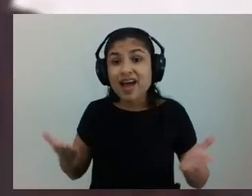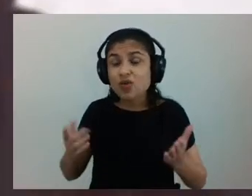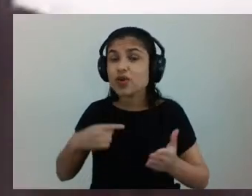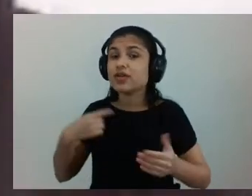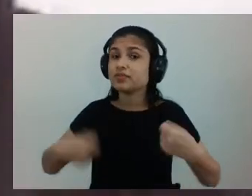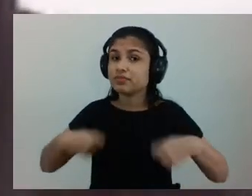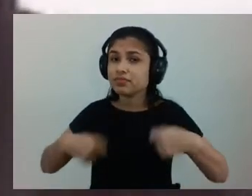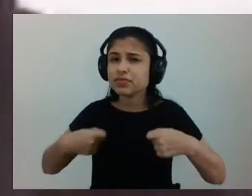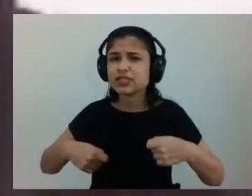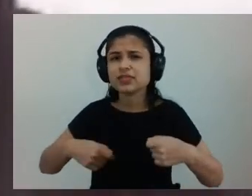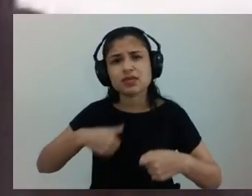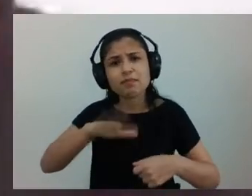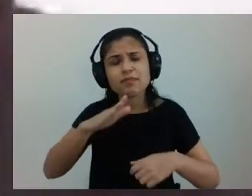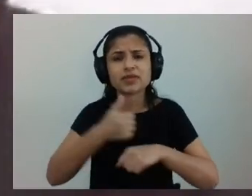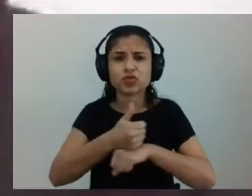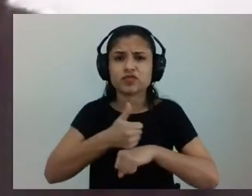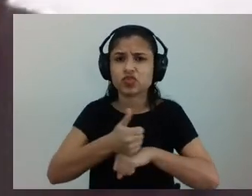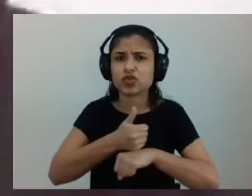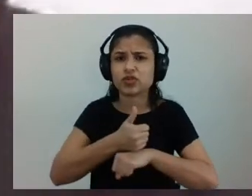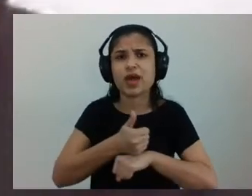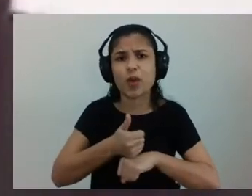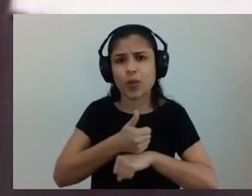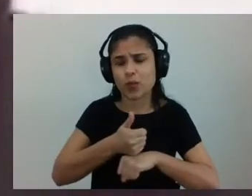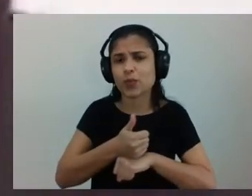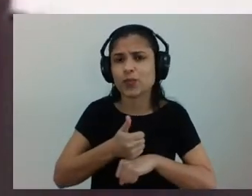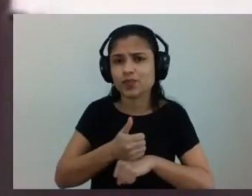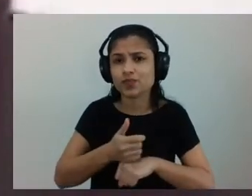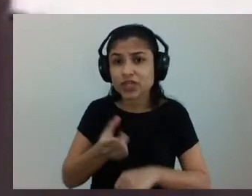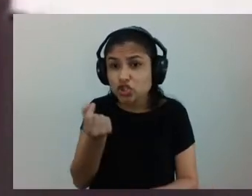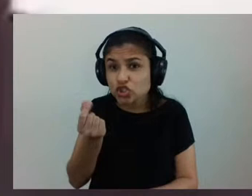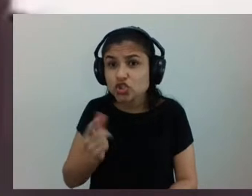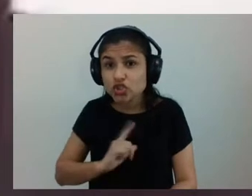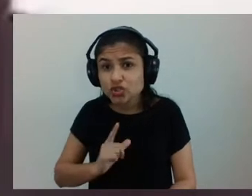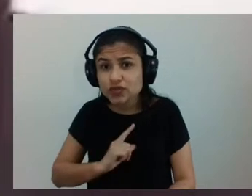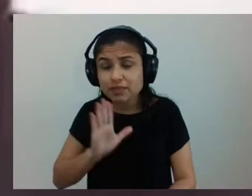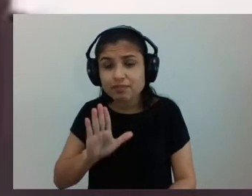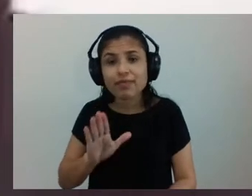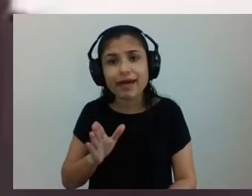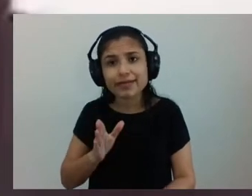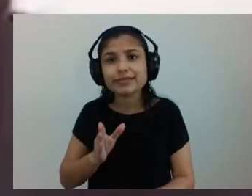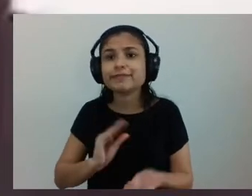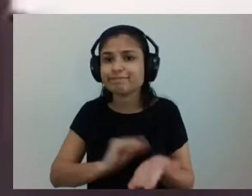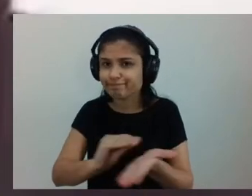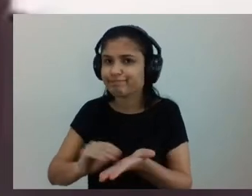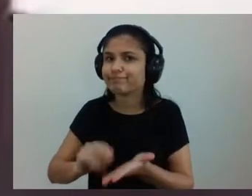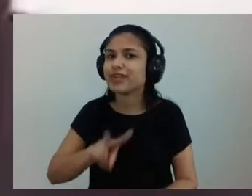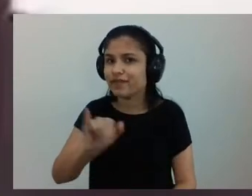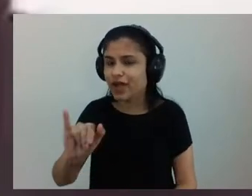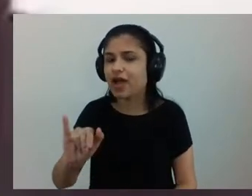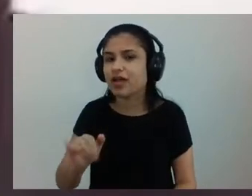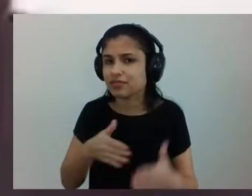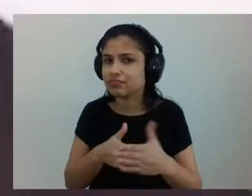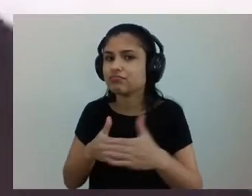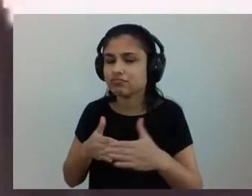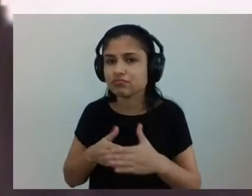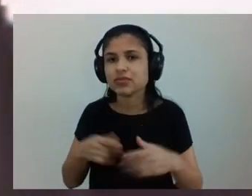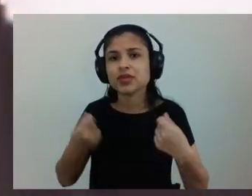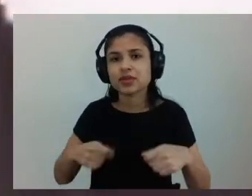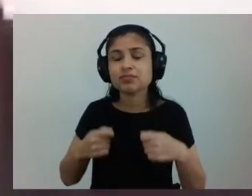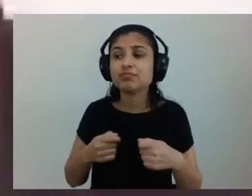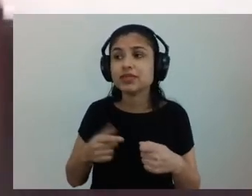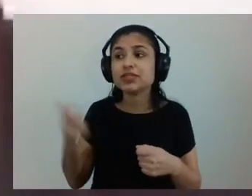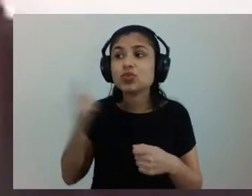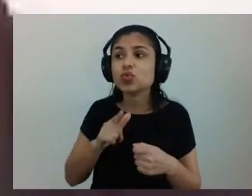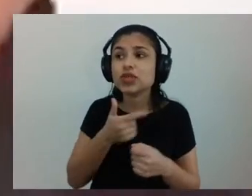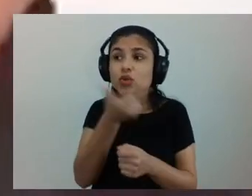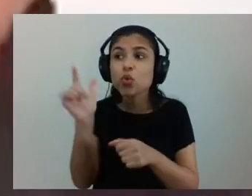que nunca. Porque dinheiro existe, só que ele vai ficar muito mais restrito. Então, nós temos que levar projetos lá fora, porque